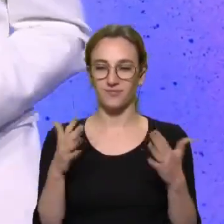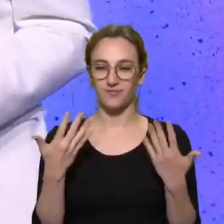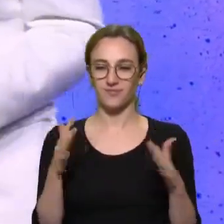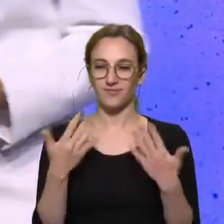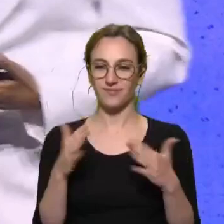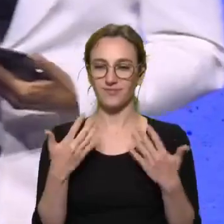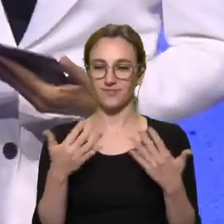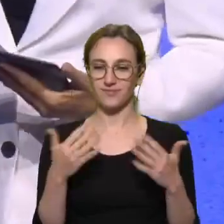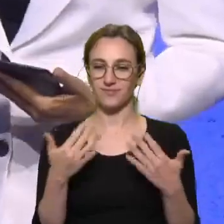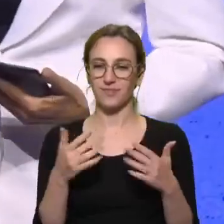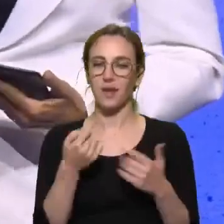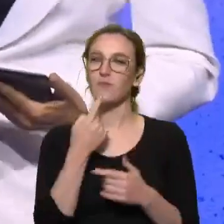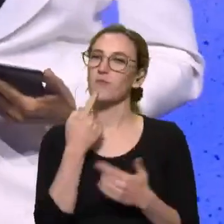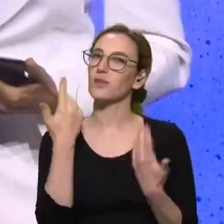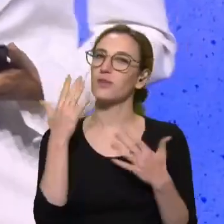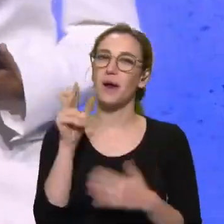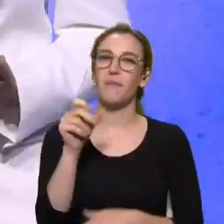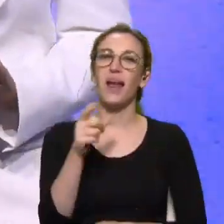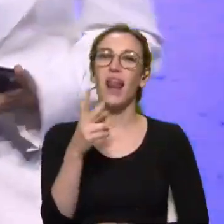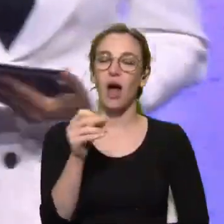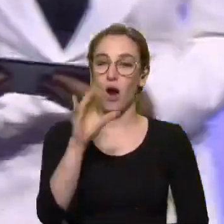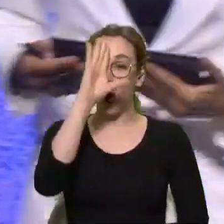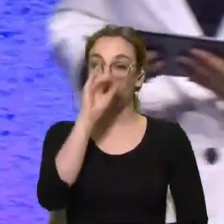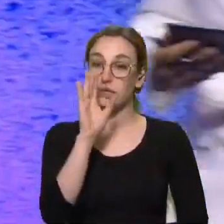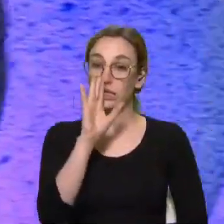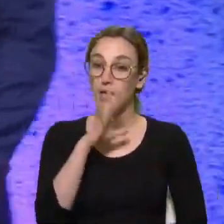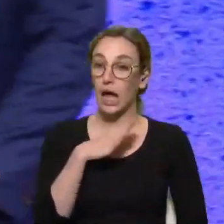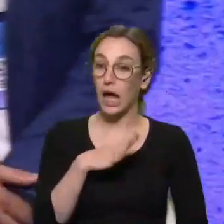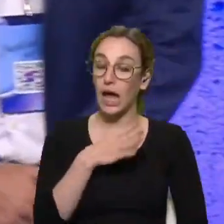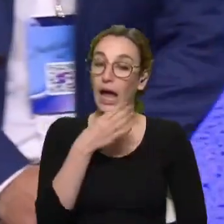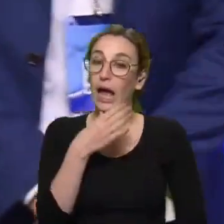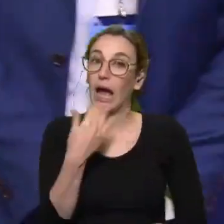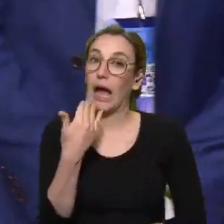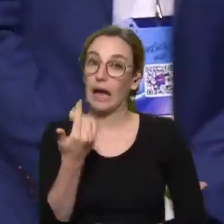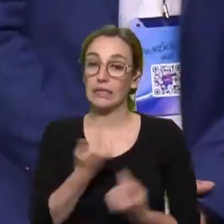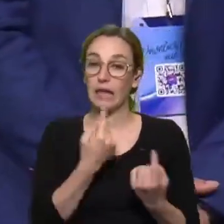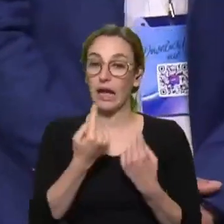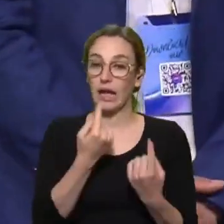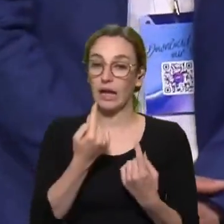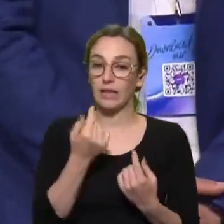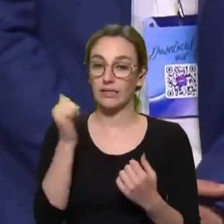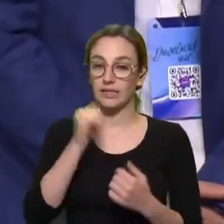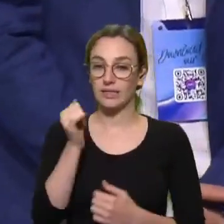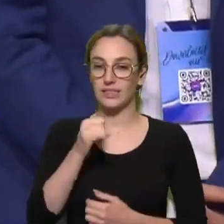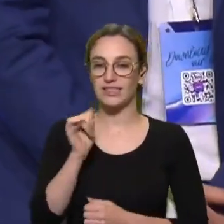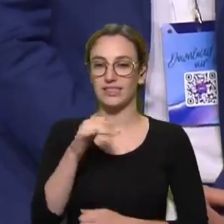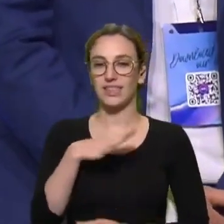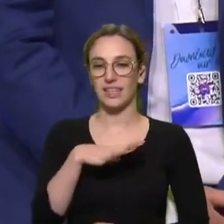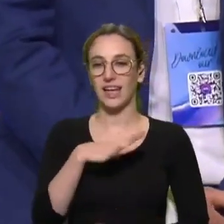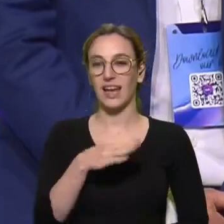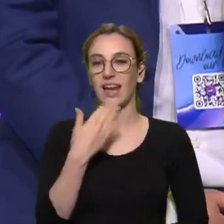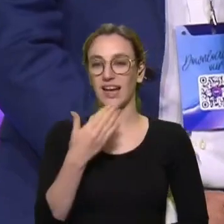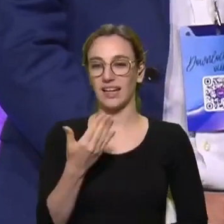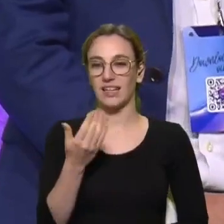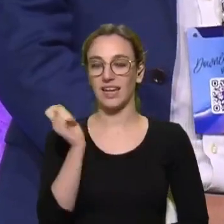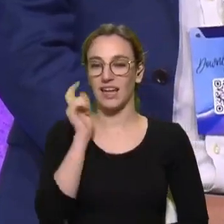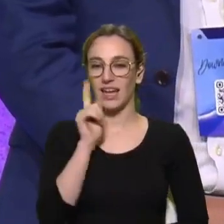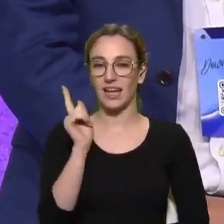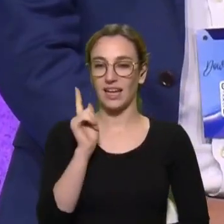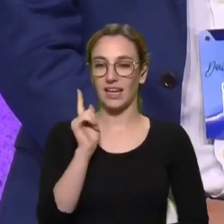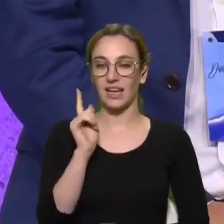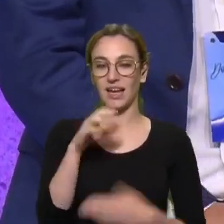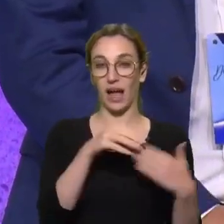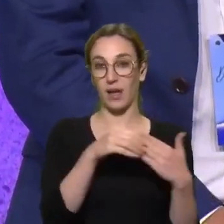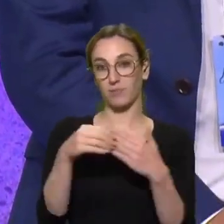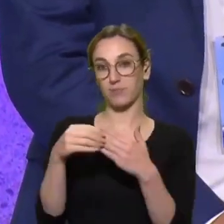Muitos parabéns, Laura. Não sei se pretende fazer algum agradecimento, acredito que sim. Uma foto com sim, eu quero agradecer aos meus orientadores de